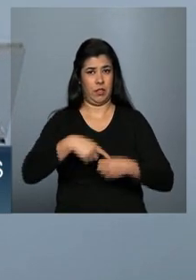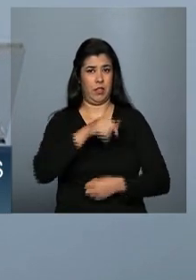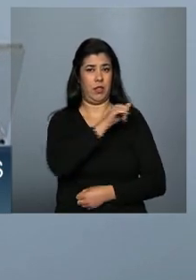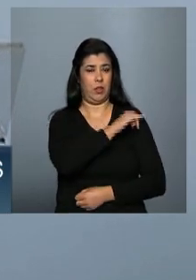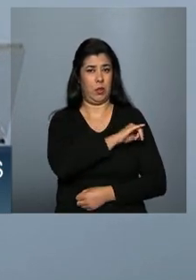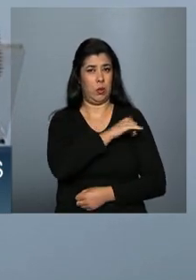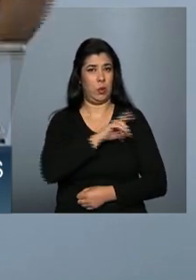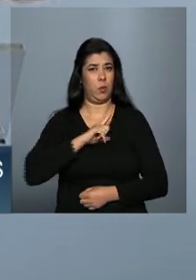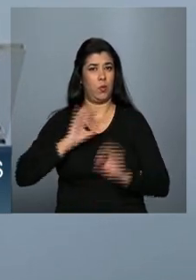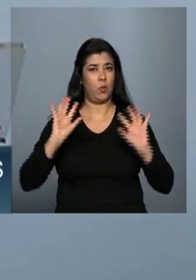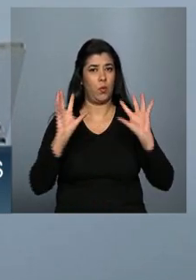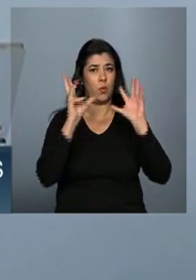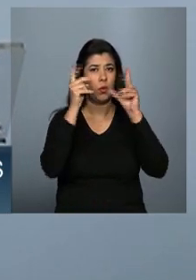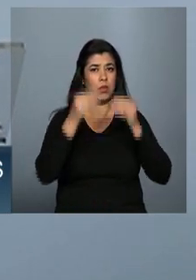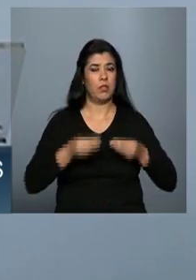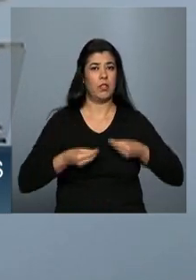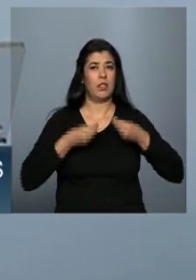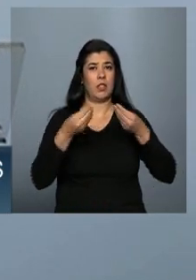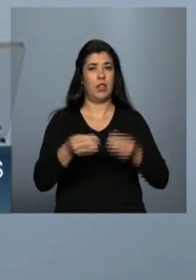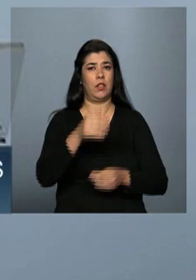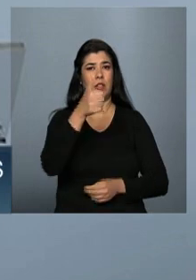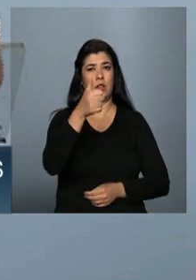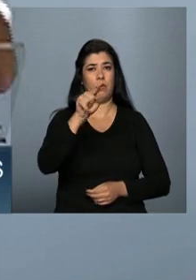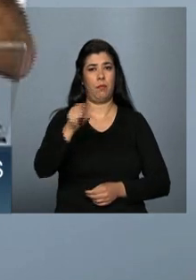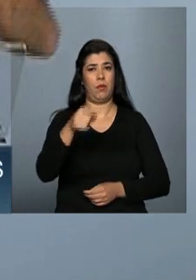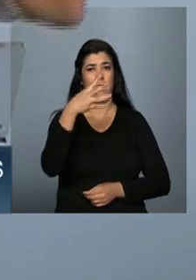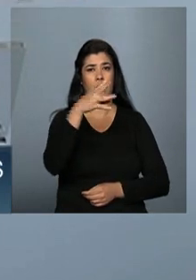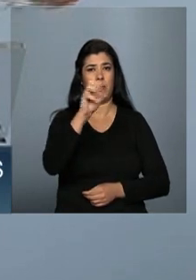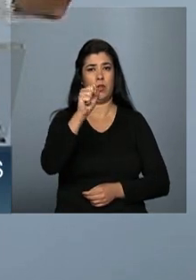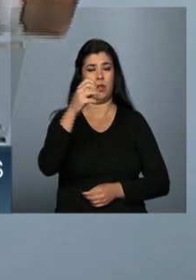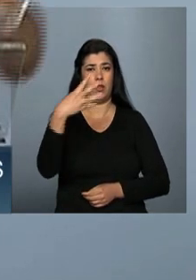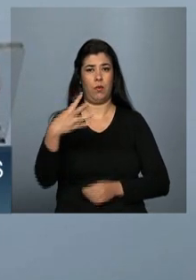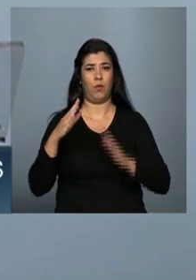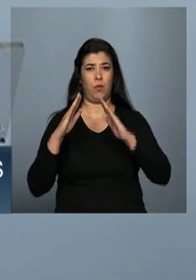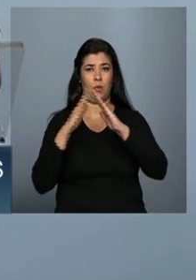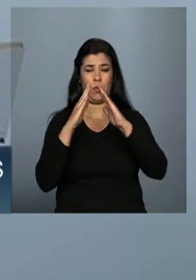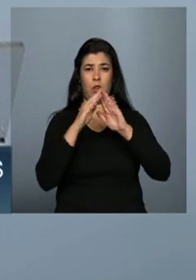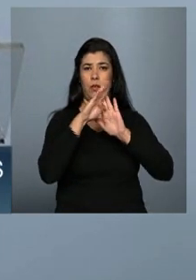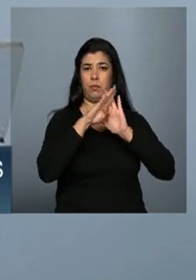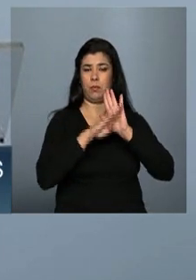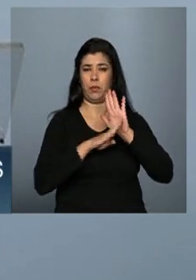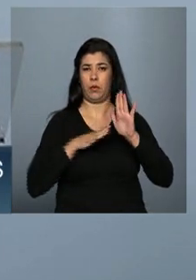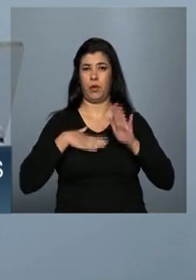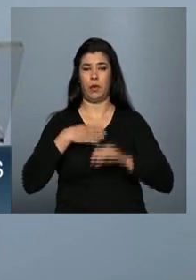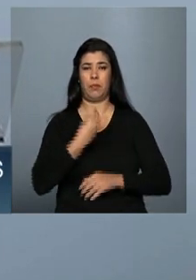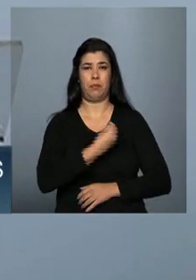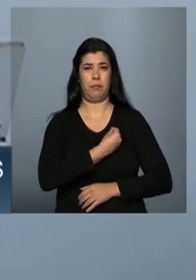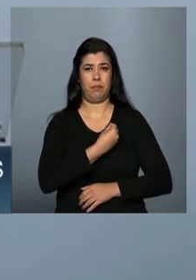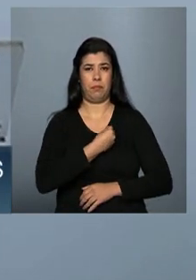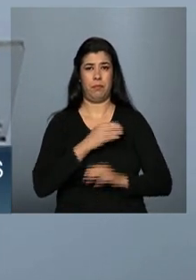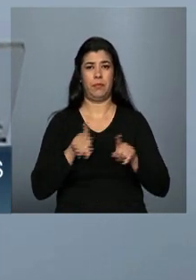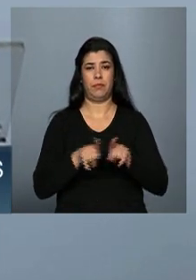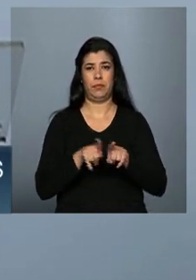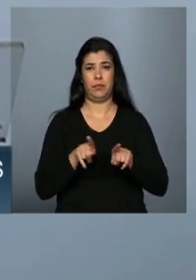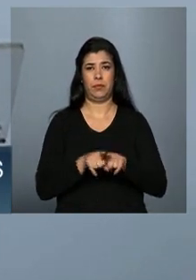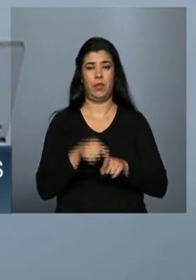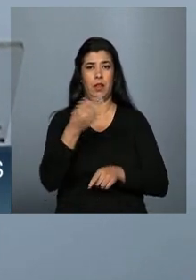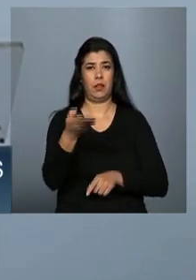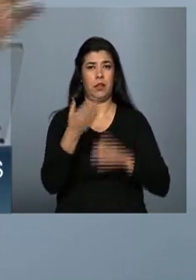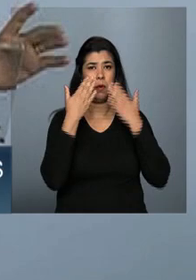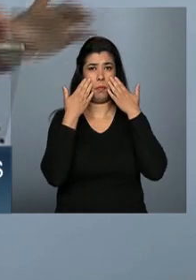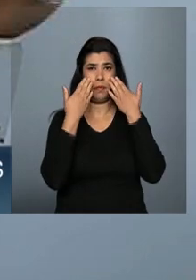a cerimônia de entrega de 1.484 residências do programa Minha Casa Minha Vida. Falava